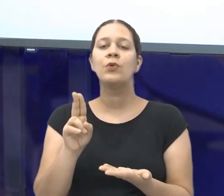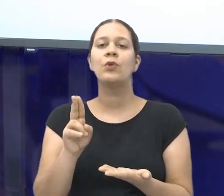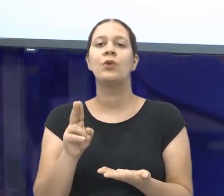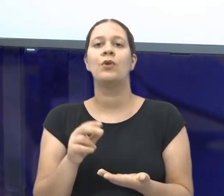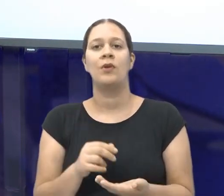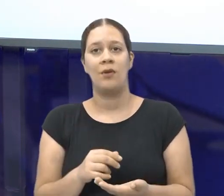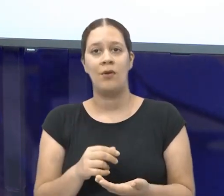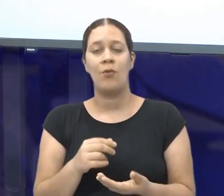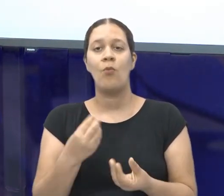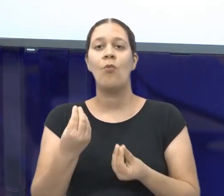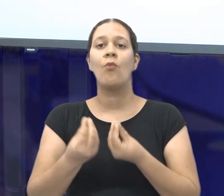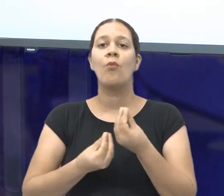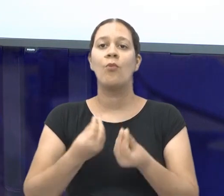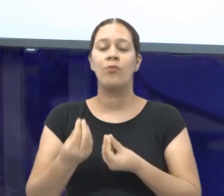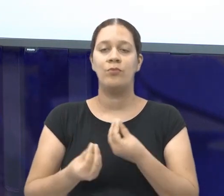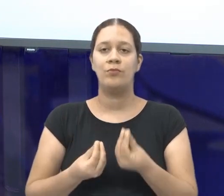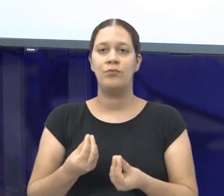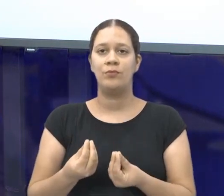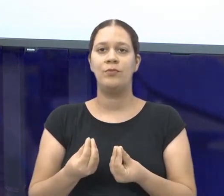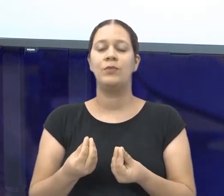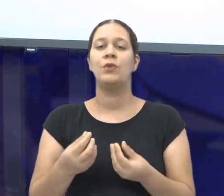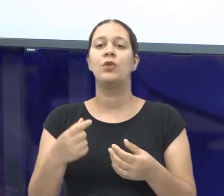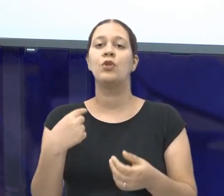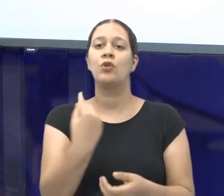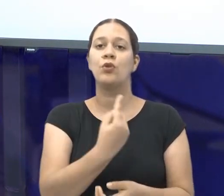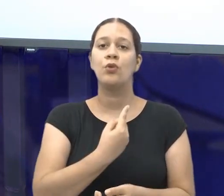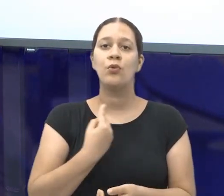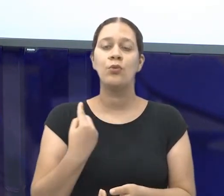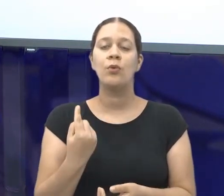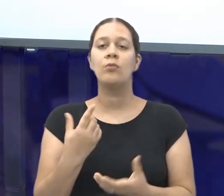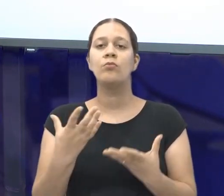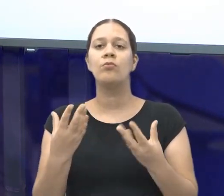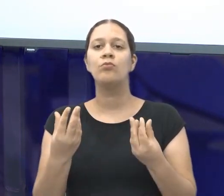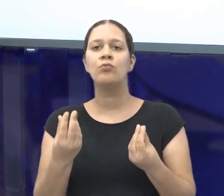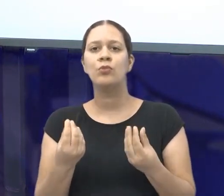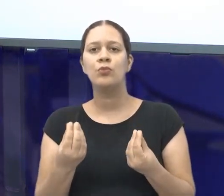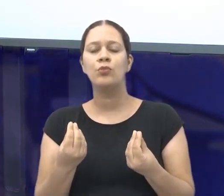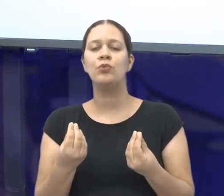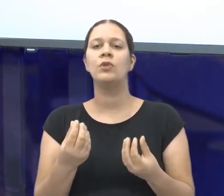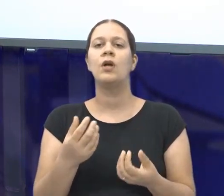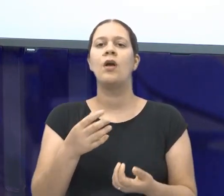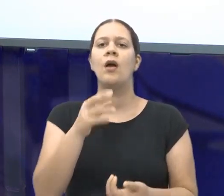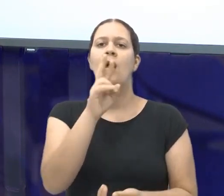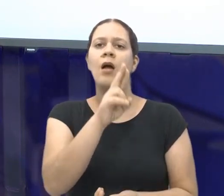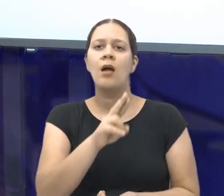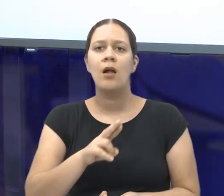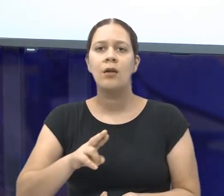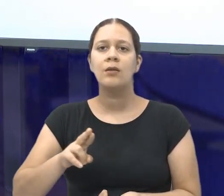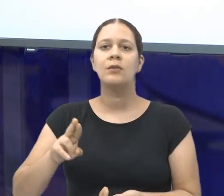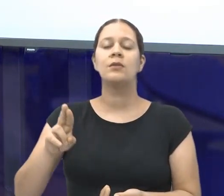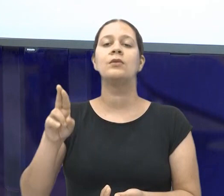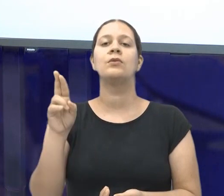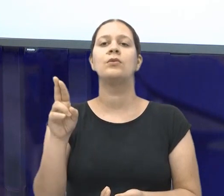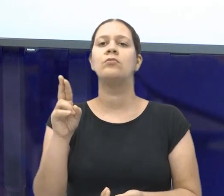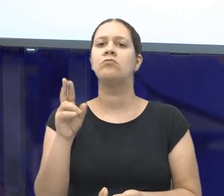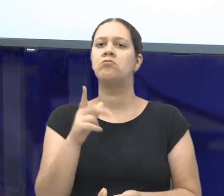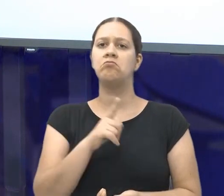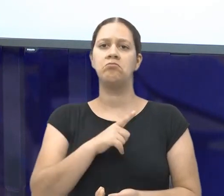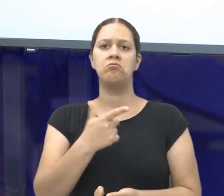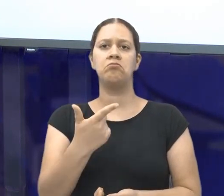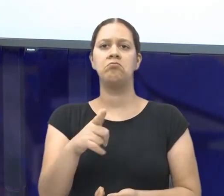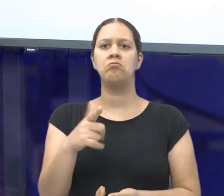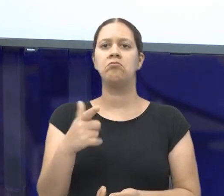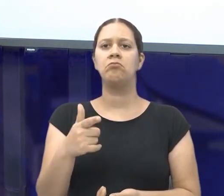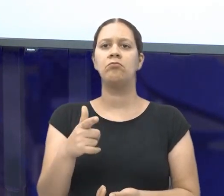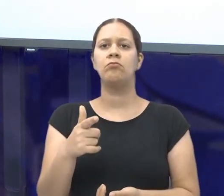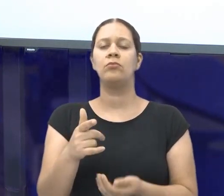sagrado, justamente. Mas nós vimos ainda que existem muitas religiões que não têm esses